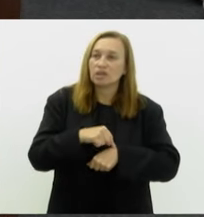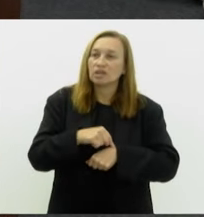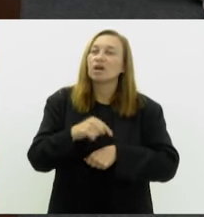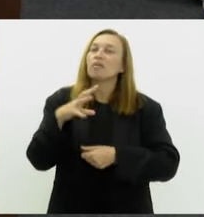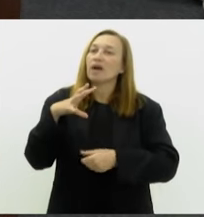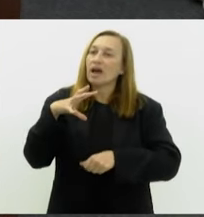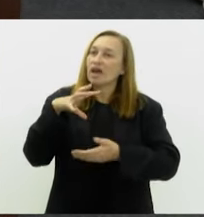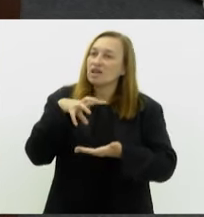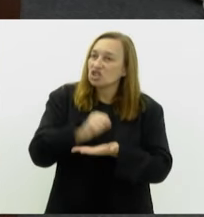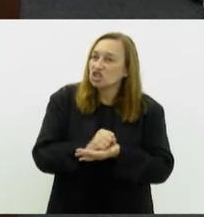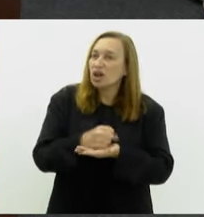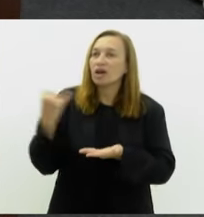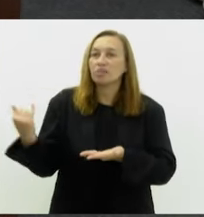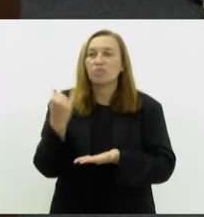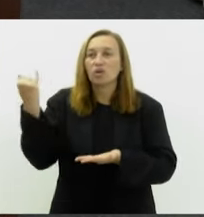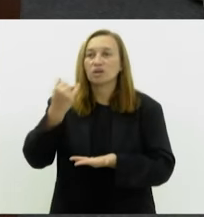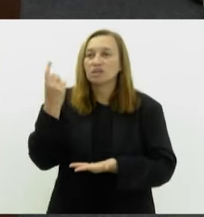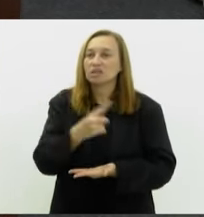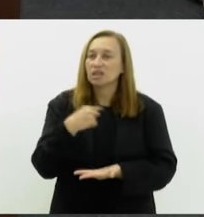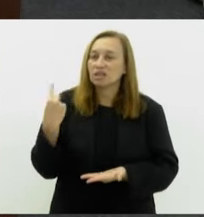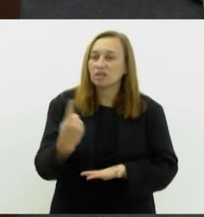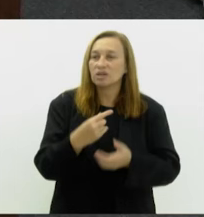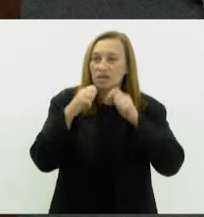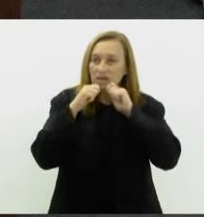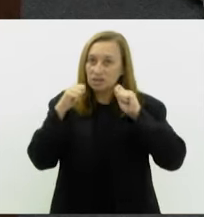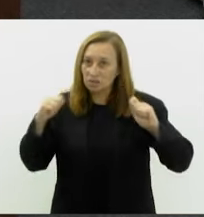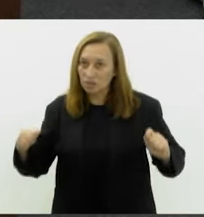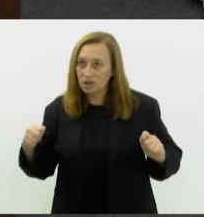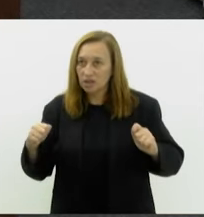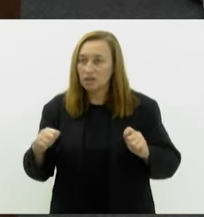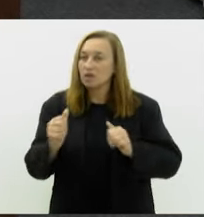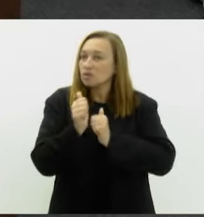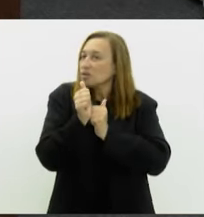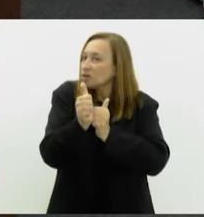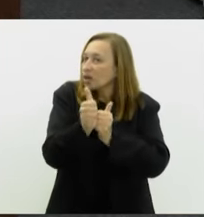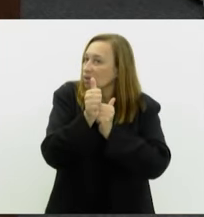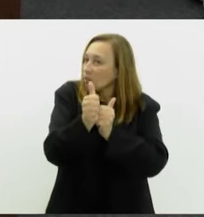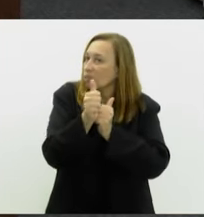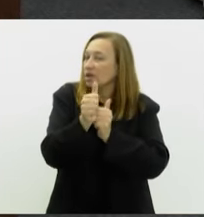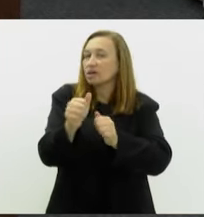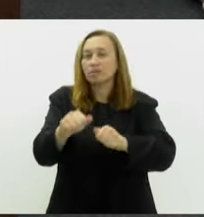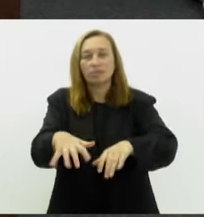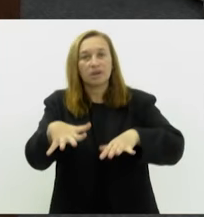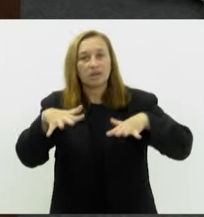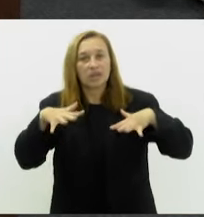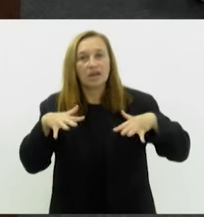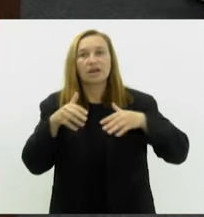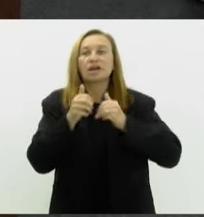registrar aqui a importância das nossas assessorias, que nos acompanham em plenário,